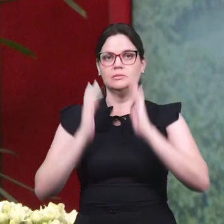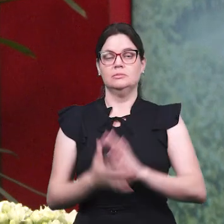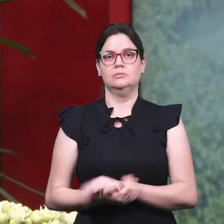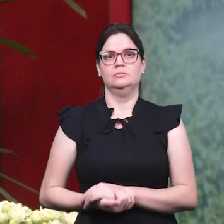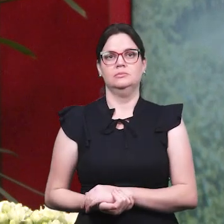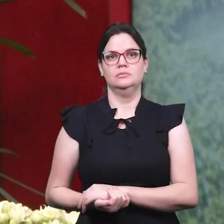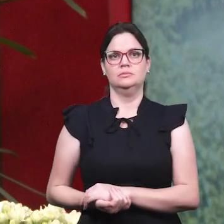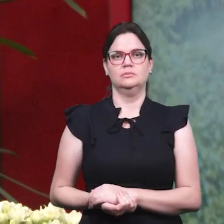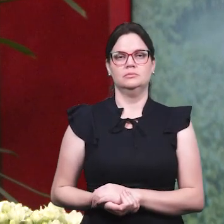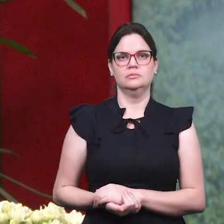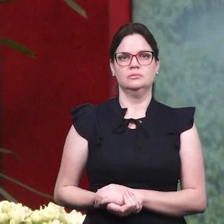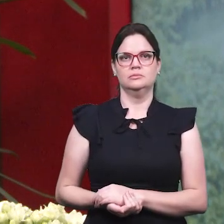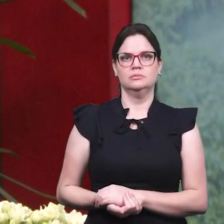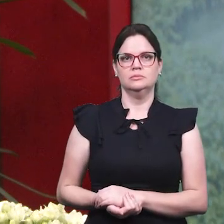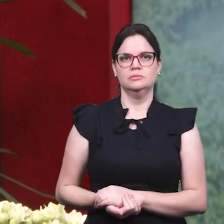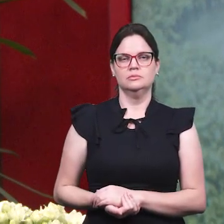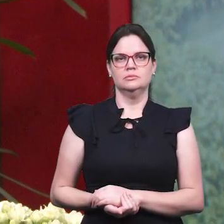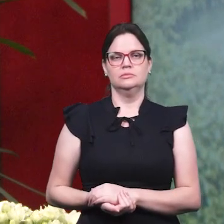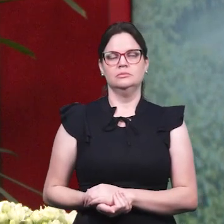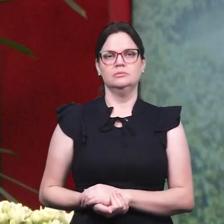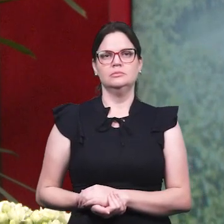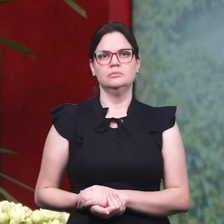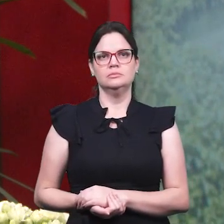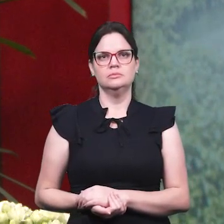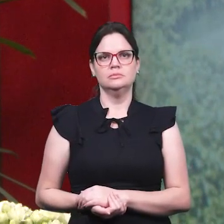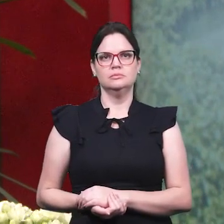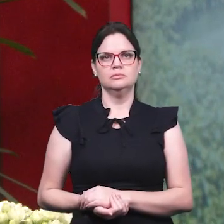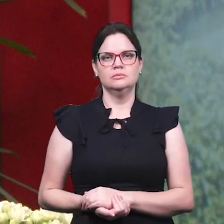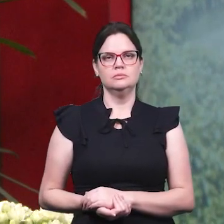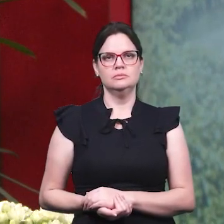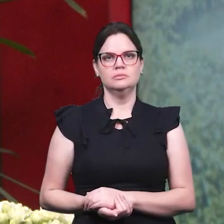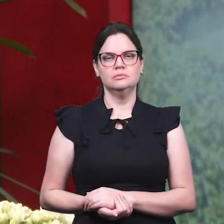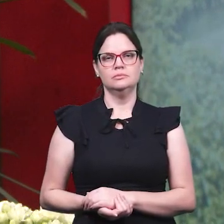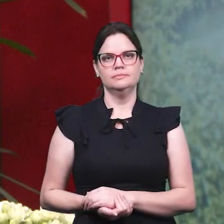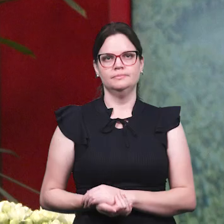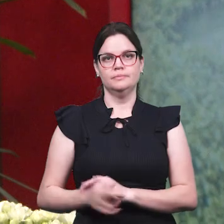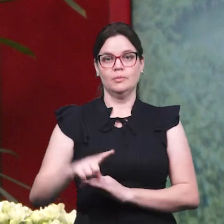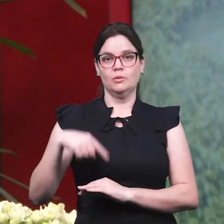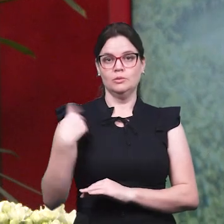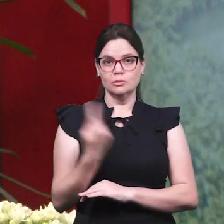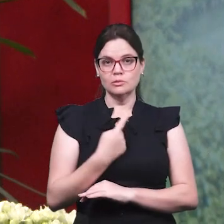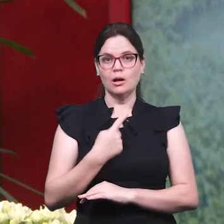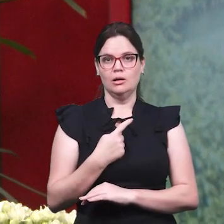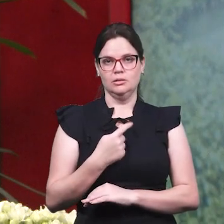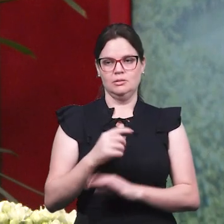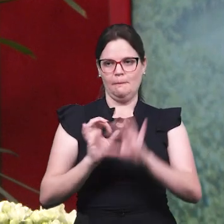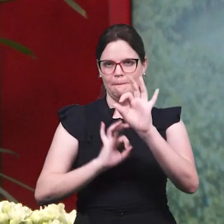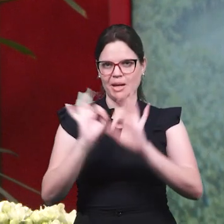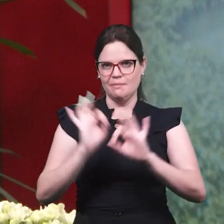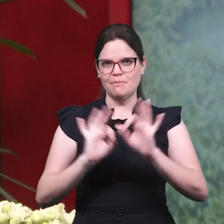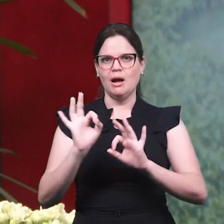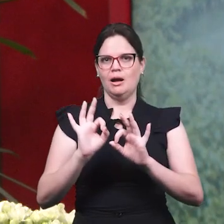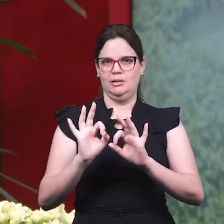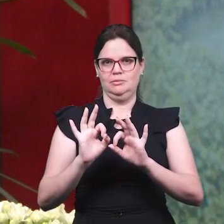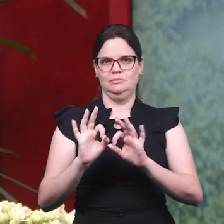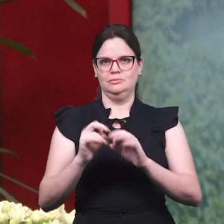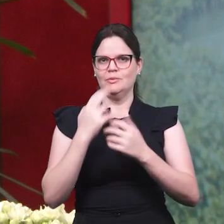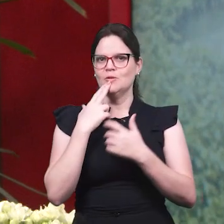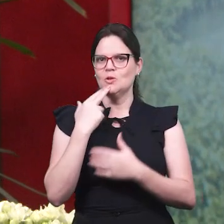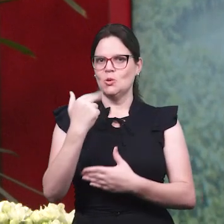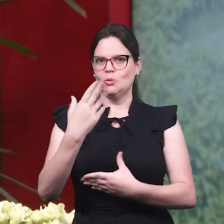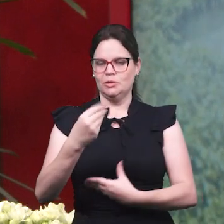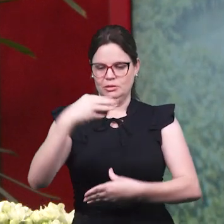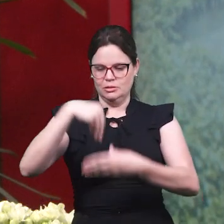por ser mais biodegradáveis, enfim, quando a gente encapsula esses